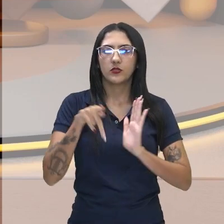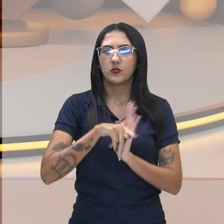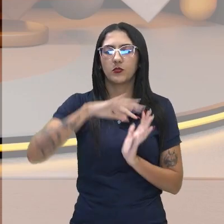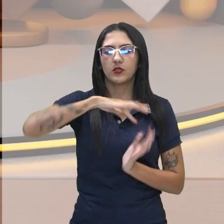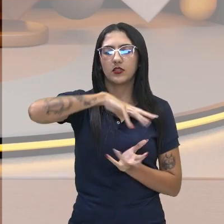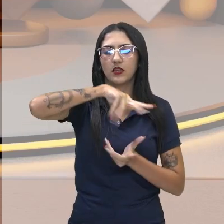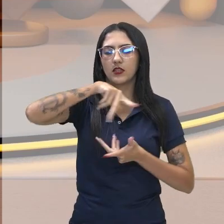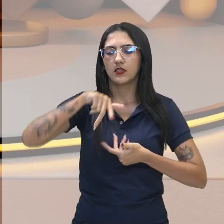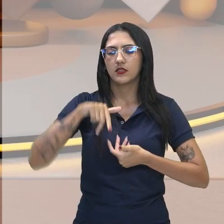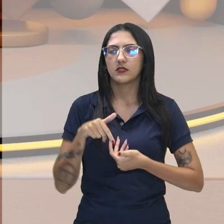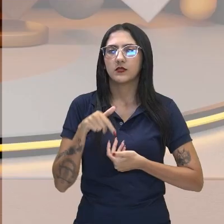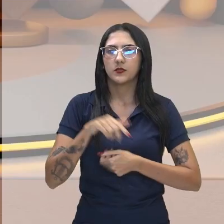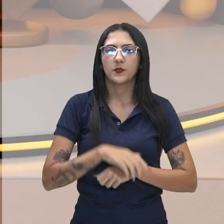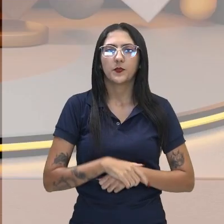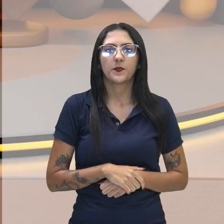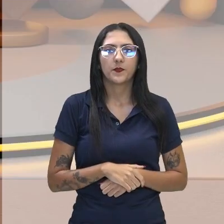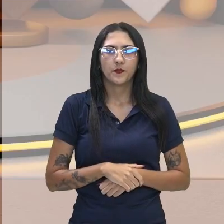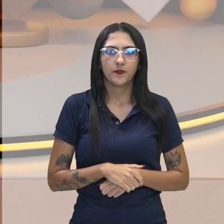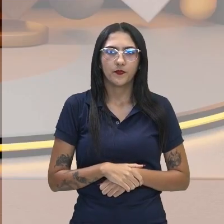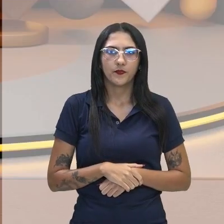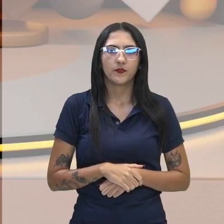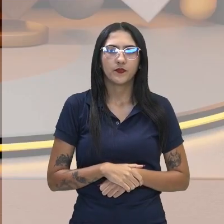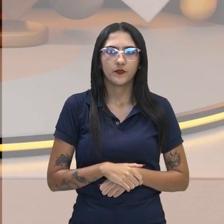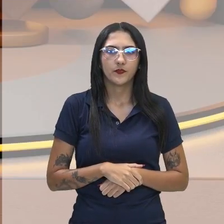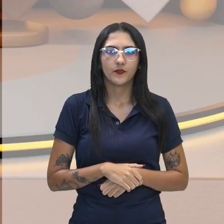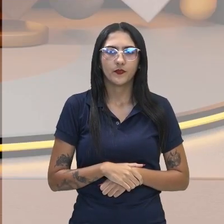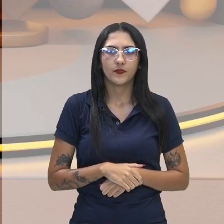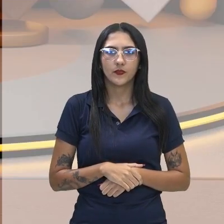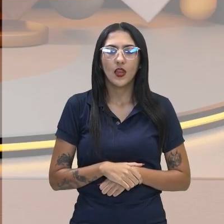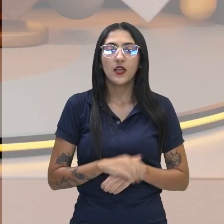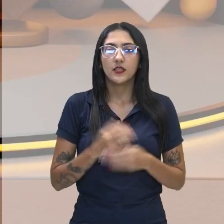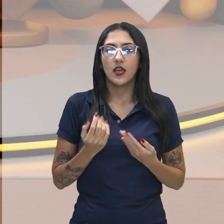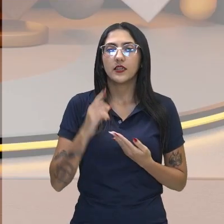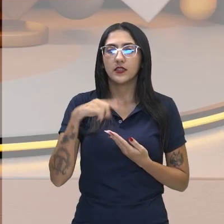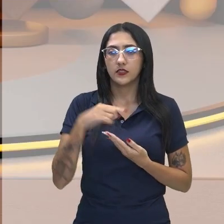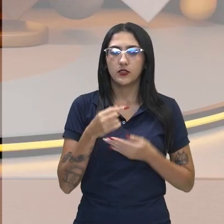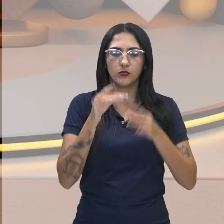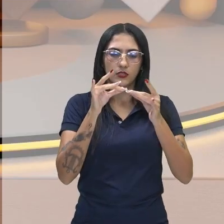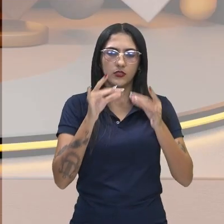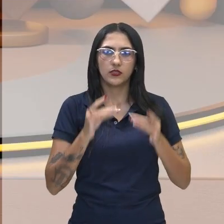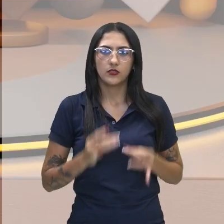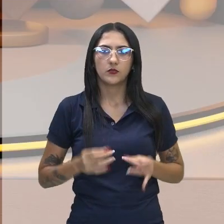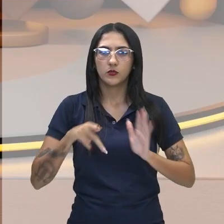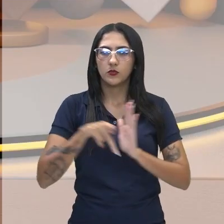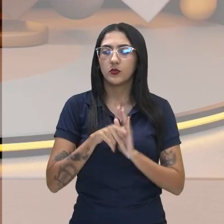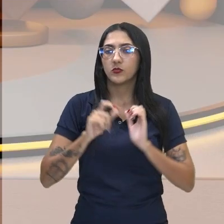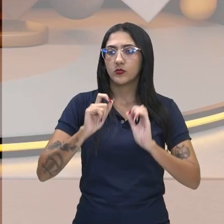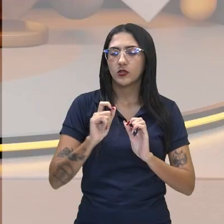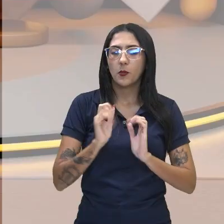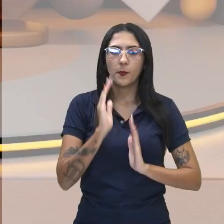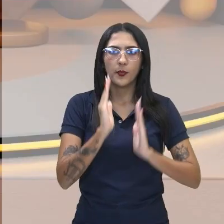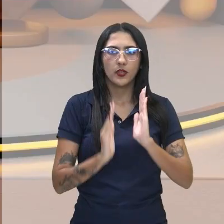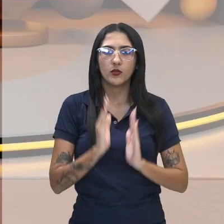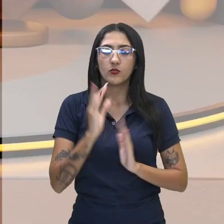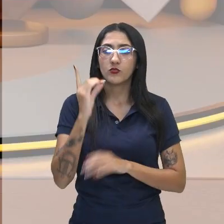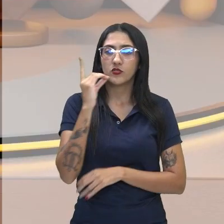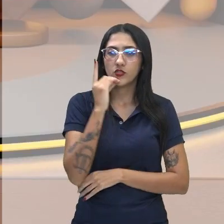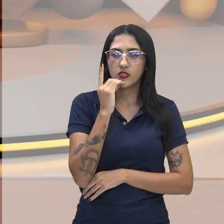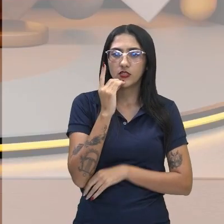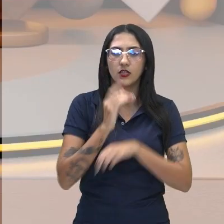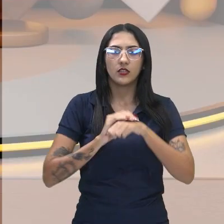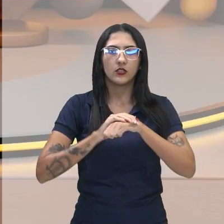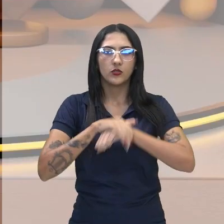torno do seu próprio eixo. E aí nós vamos ter o quê? A definição do dia e da noite.